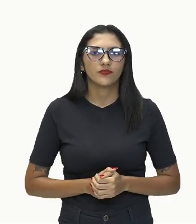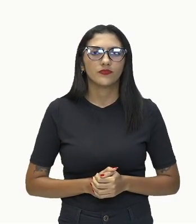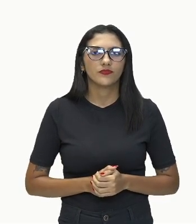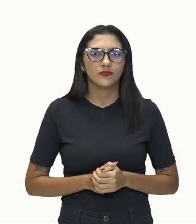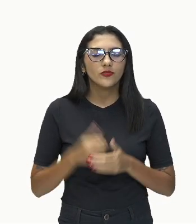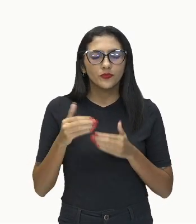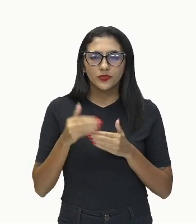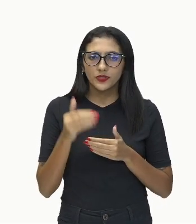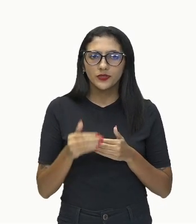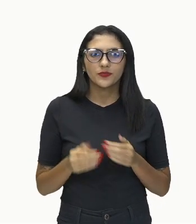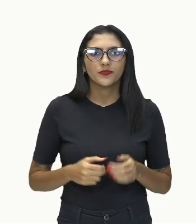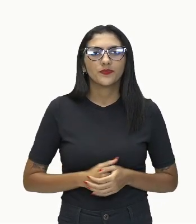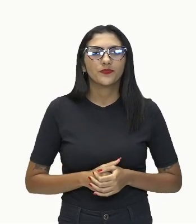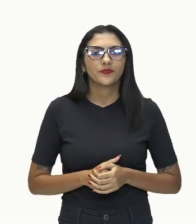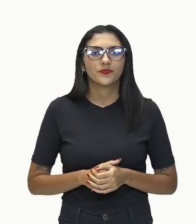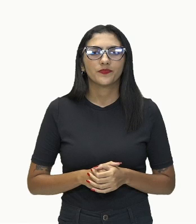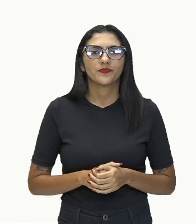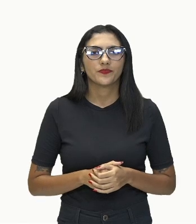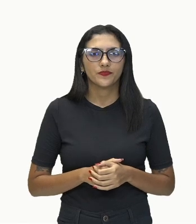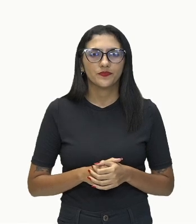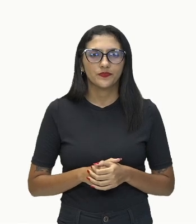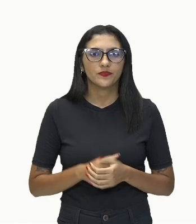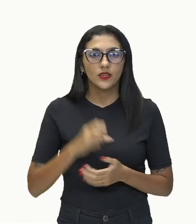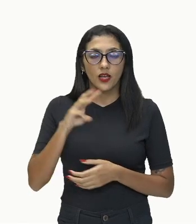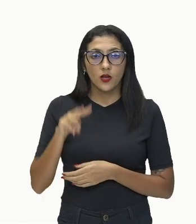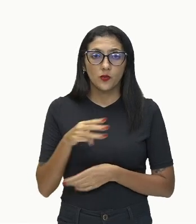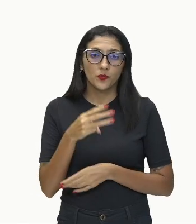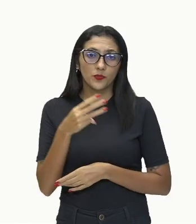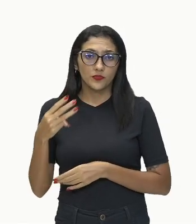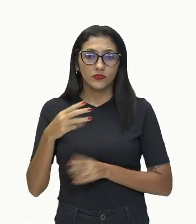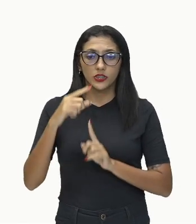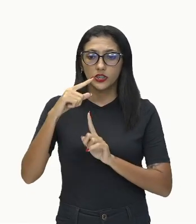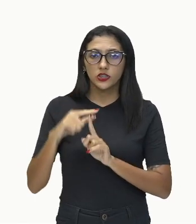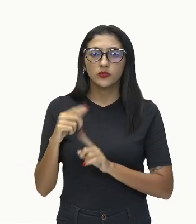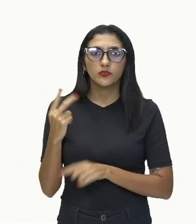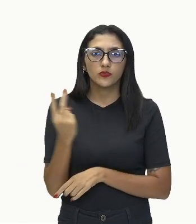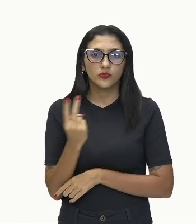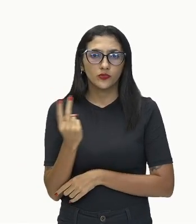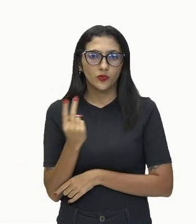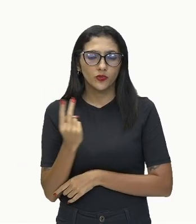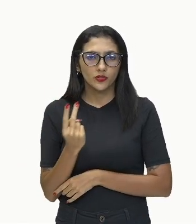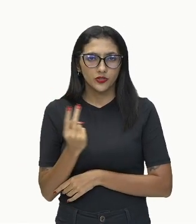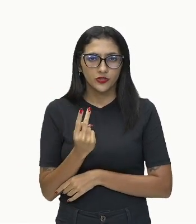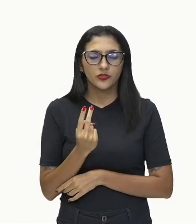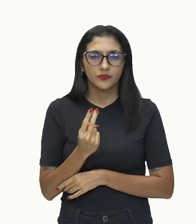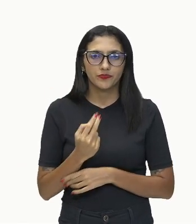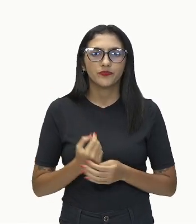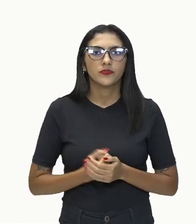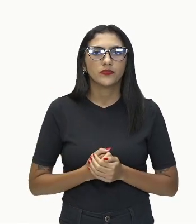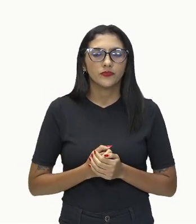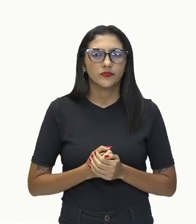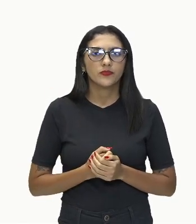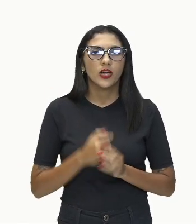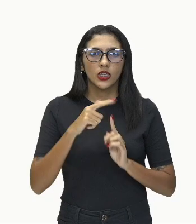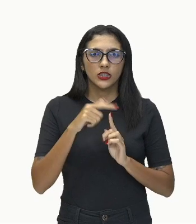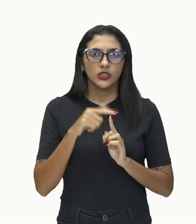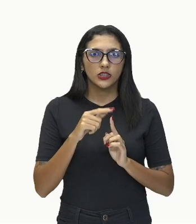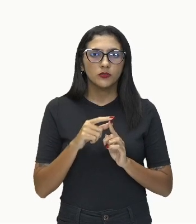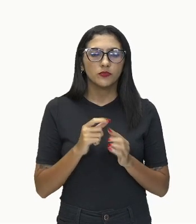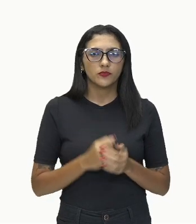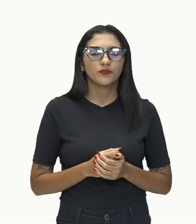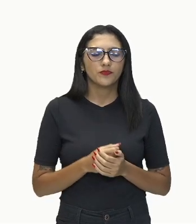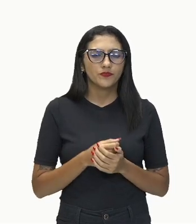seguindo aí. As matrizes de ordem 2 ou matriz 2 por 2